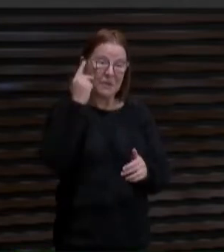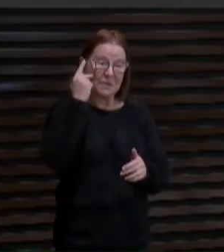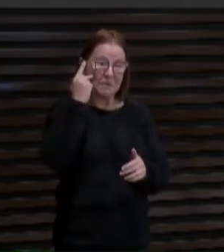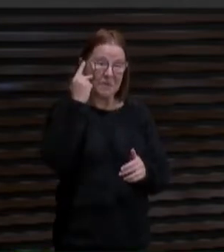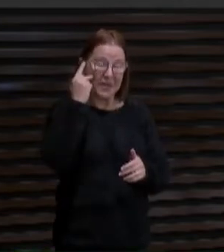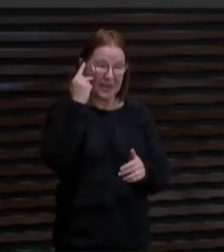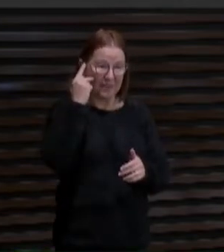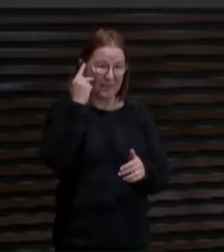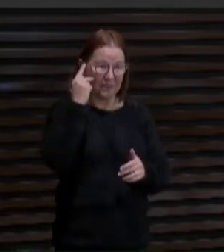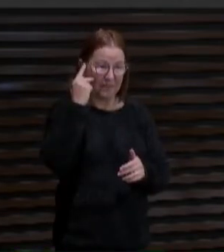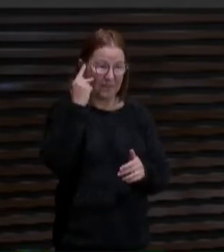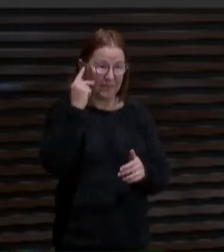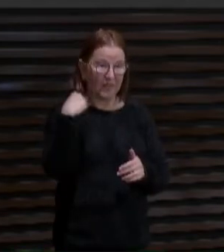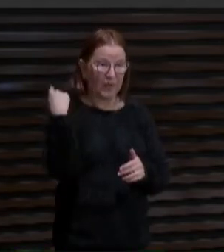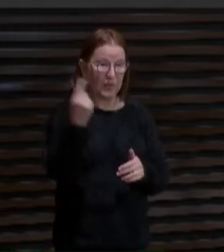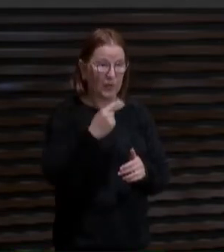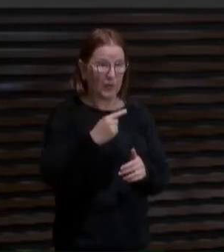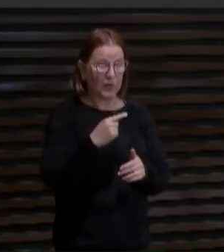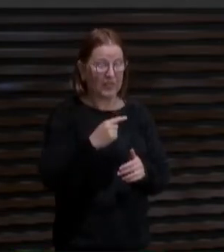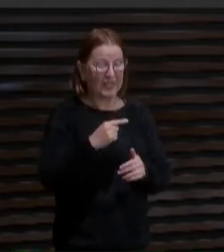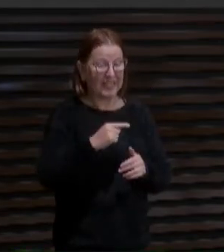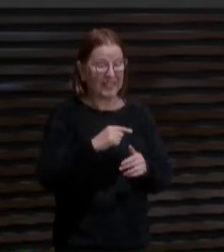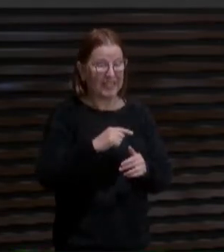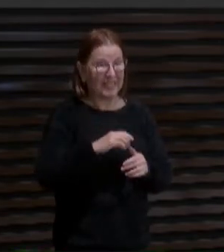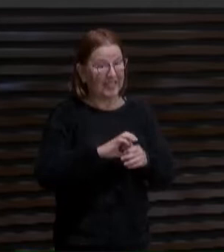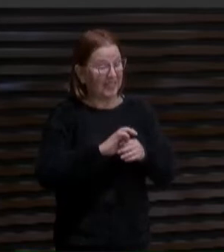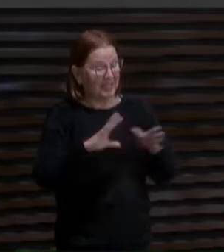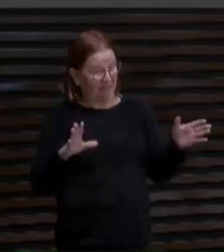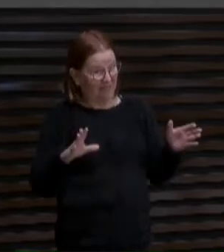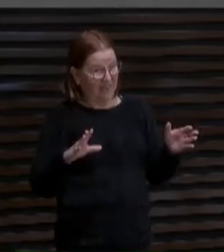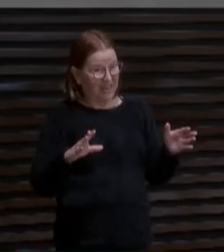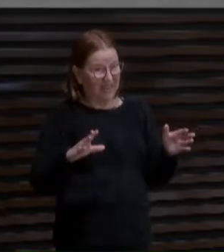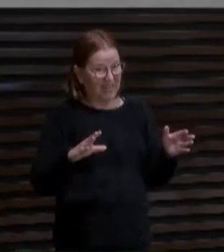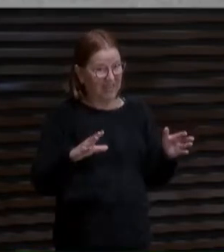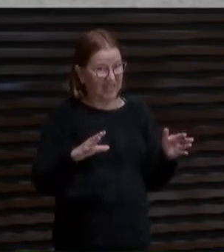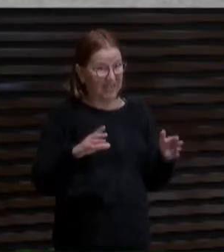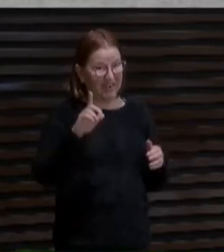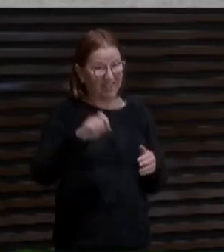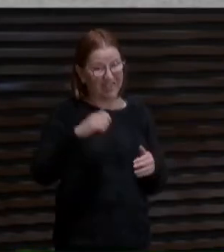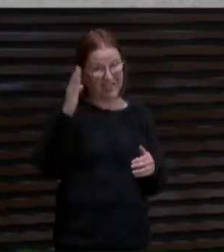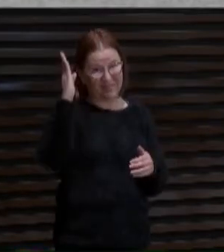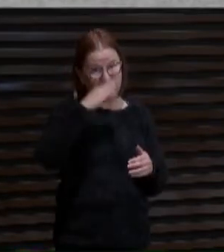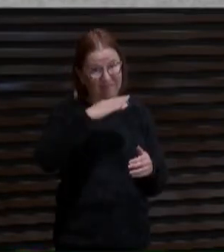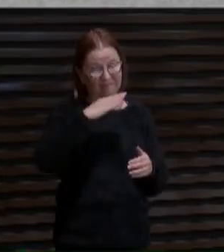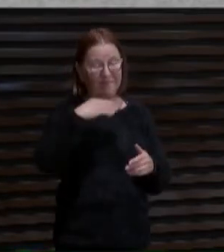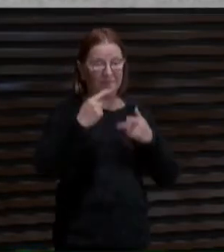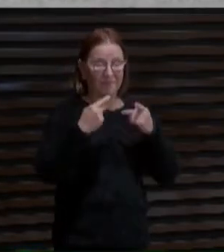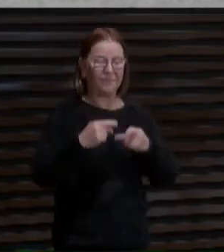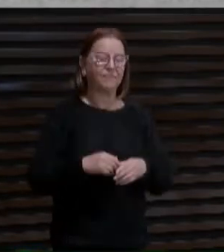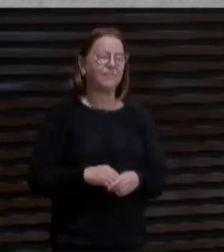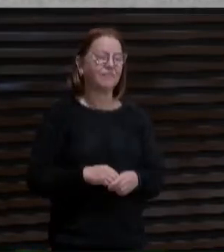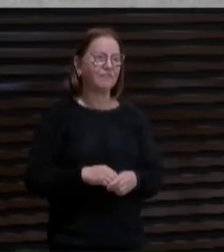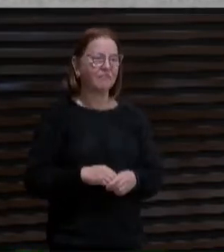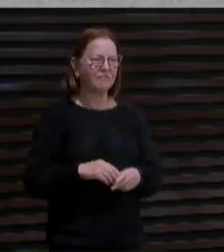maledicência amém Então vamos vamos caminhando há duas situações